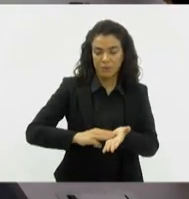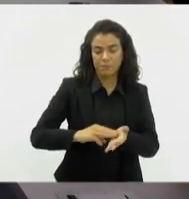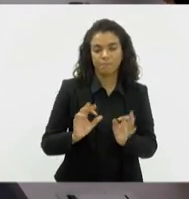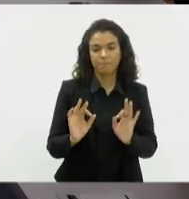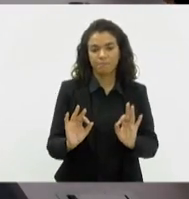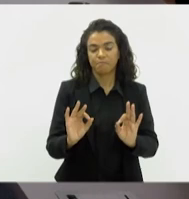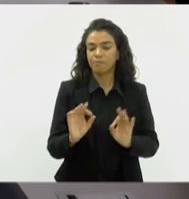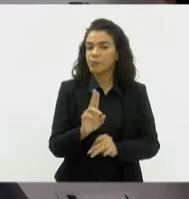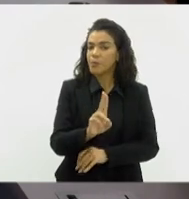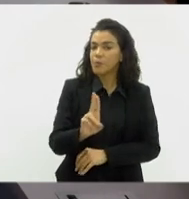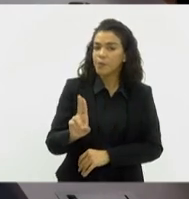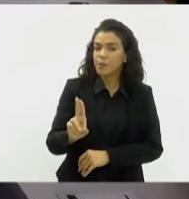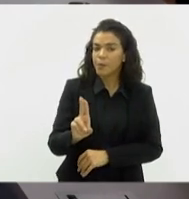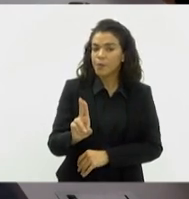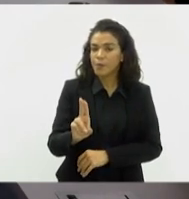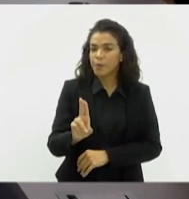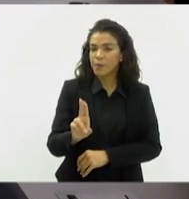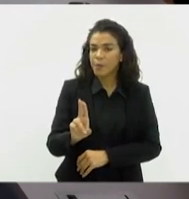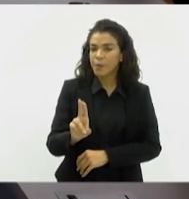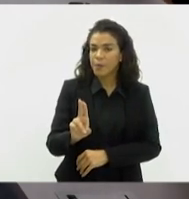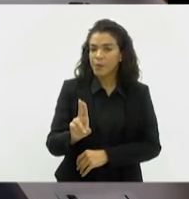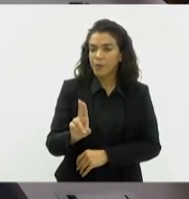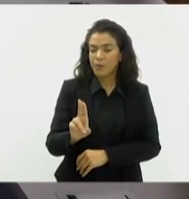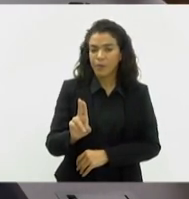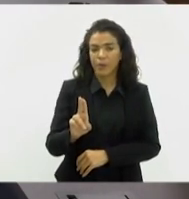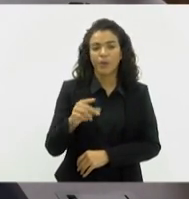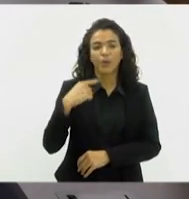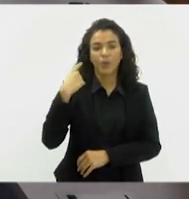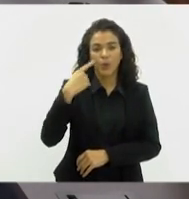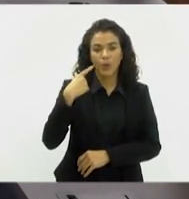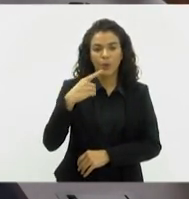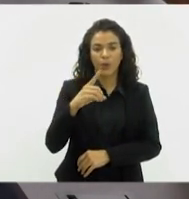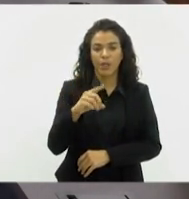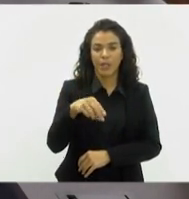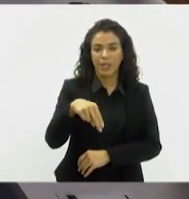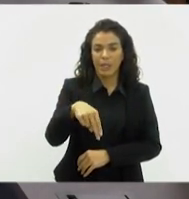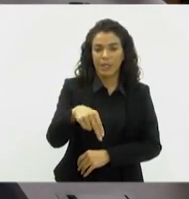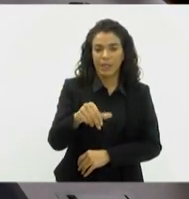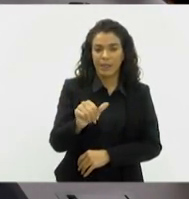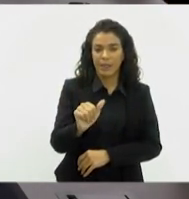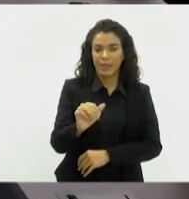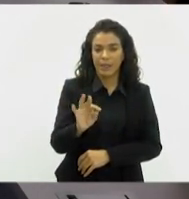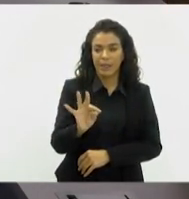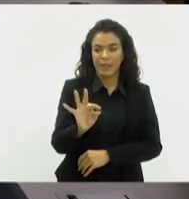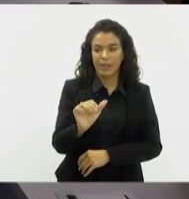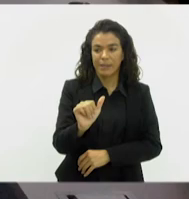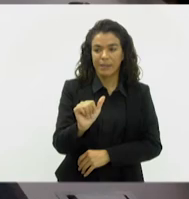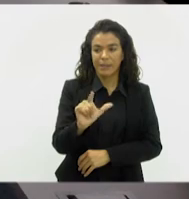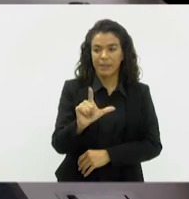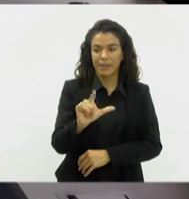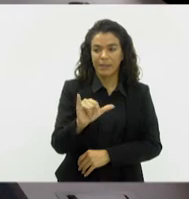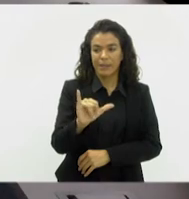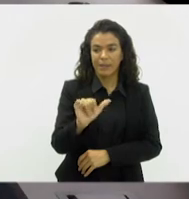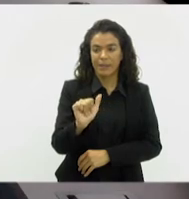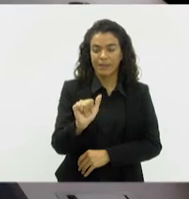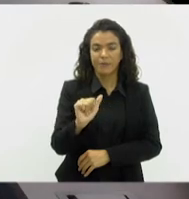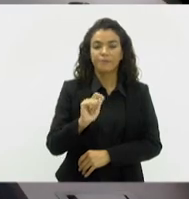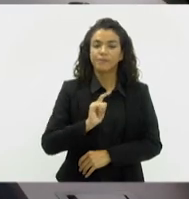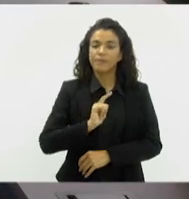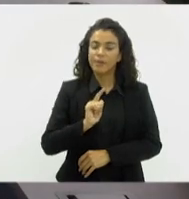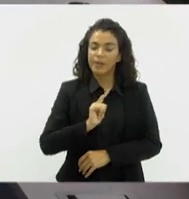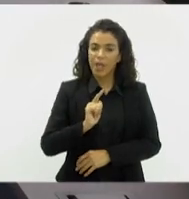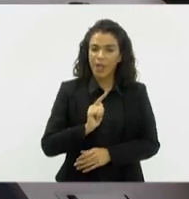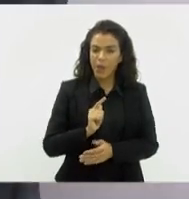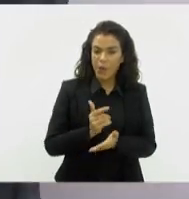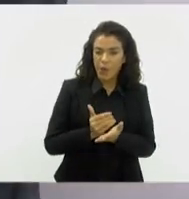Perfeito. Qual o nome da senhora? Doutora Natália. É só para a gente esclarecer, porque há um procedimento